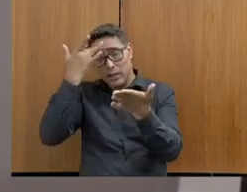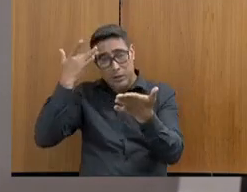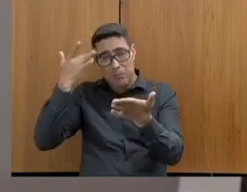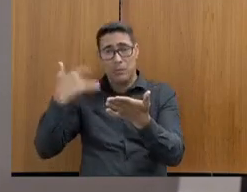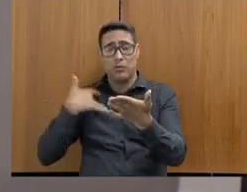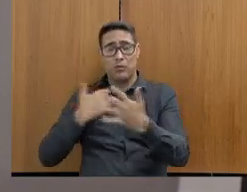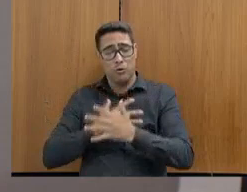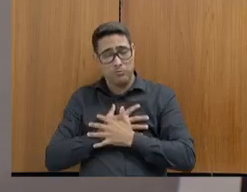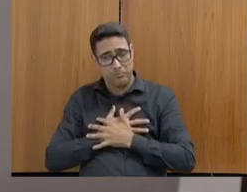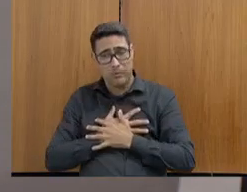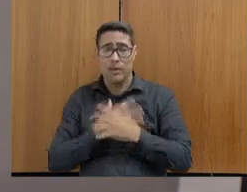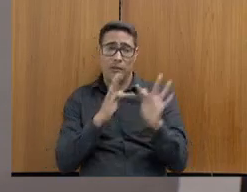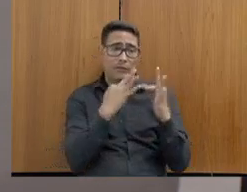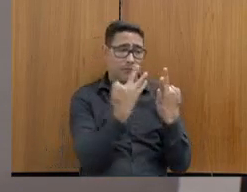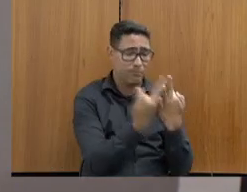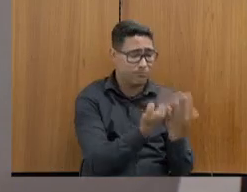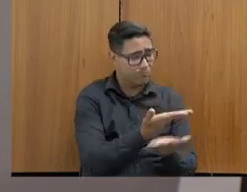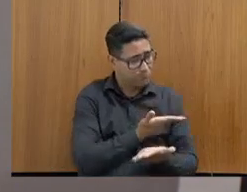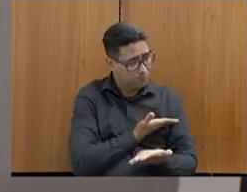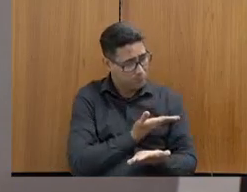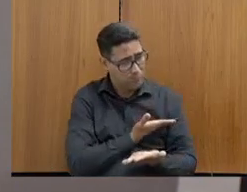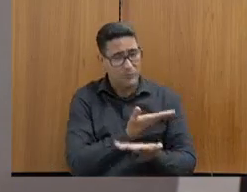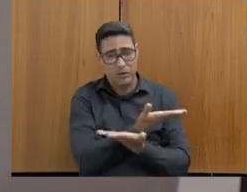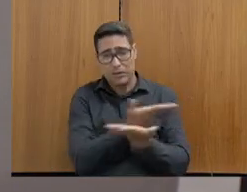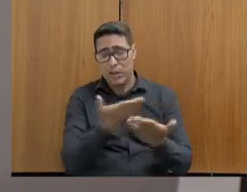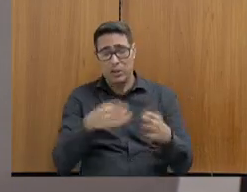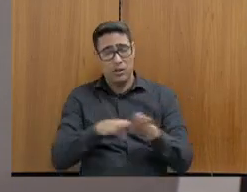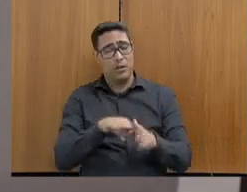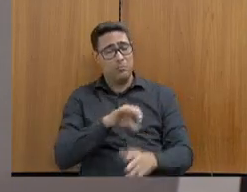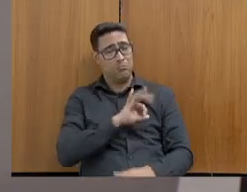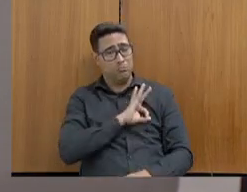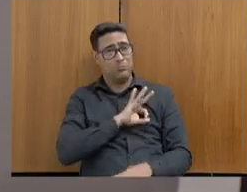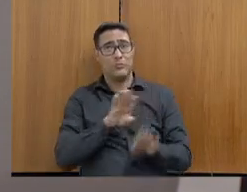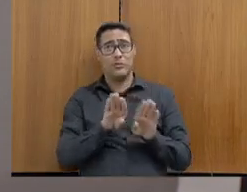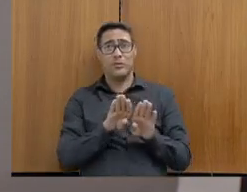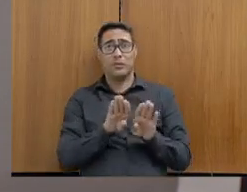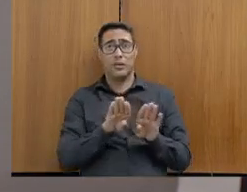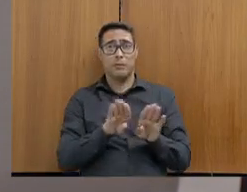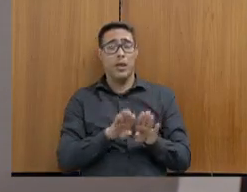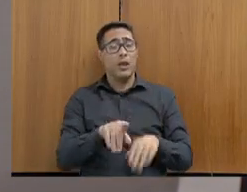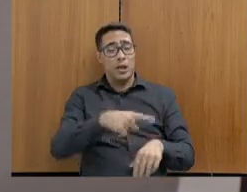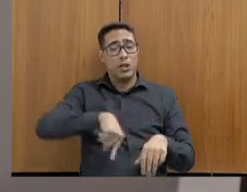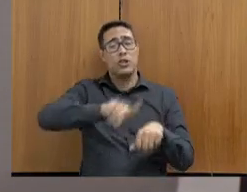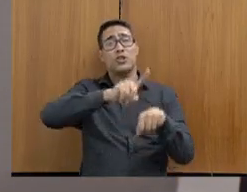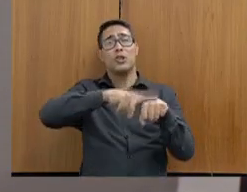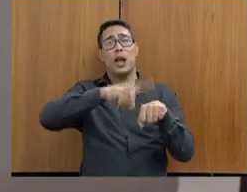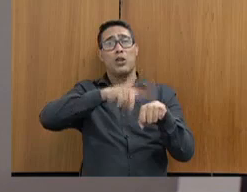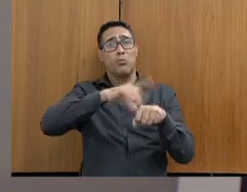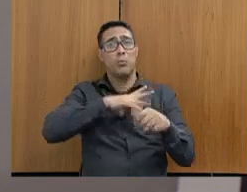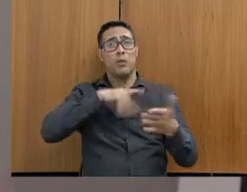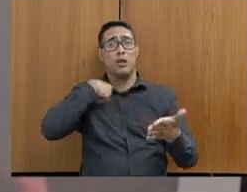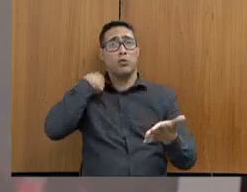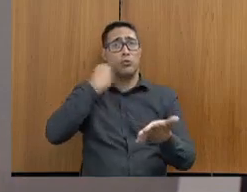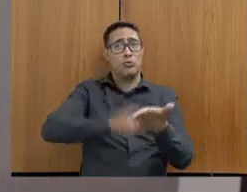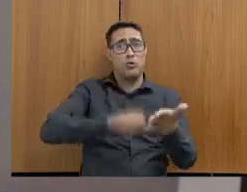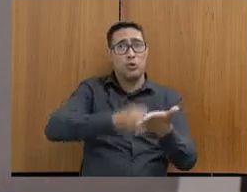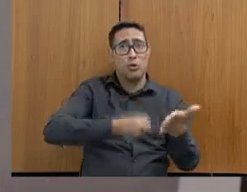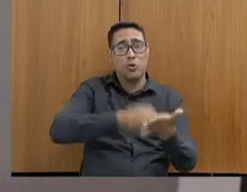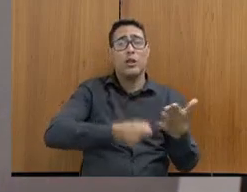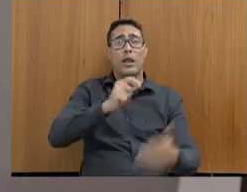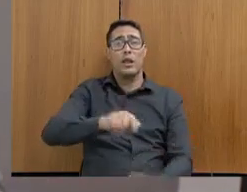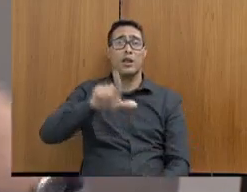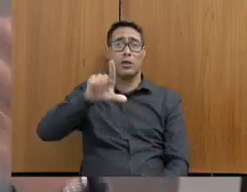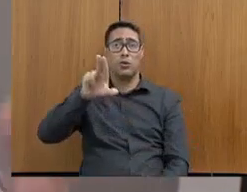aos amigos aos colegas e a nós como policiais civis que nós estamos no momento de luta de luta e luto